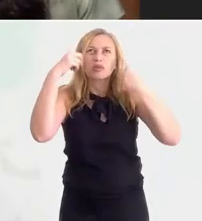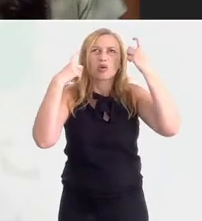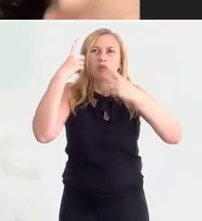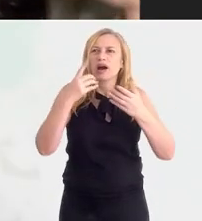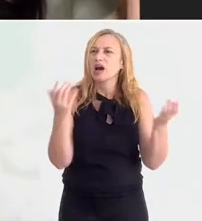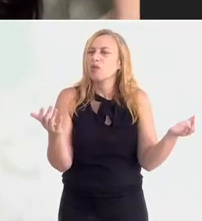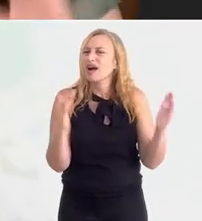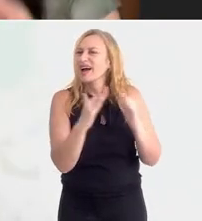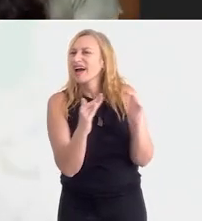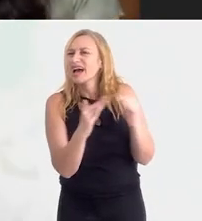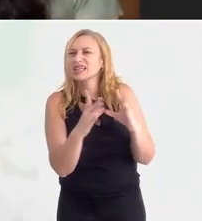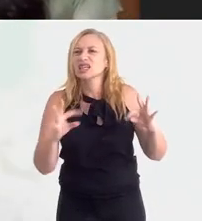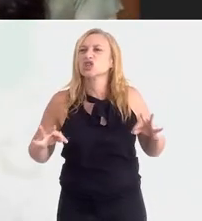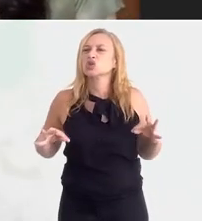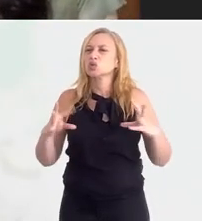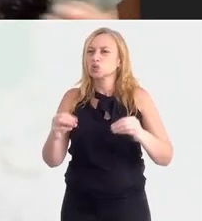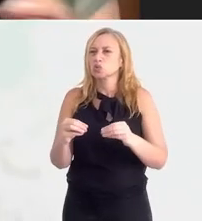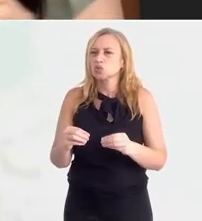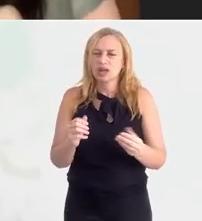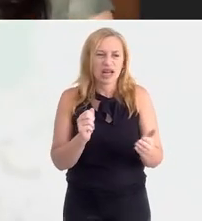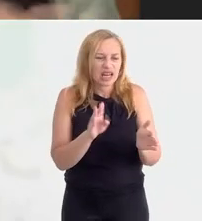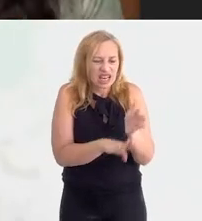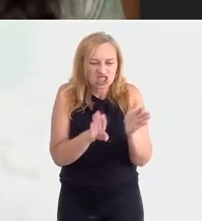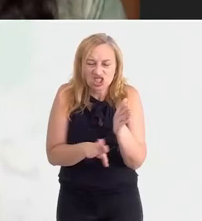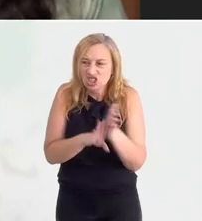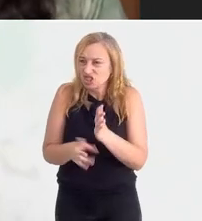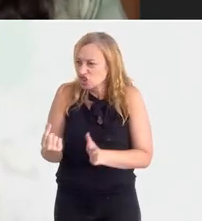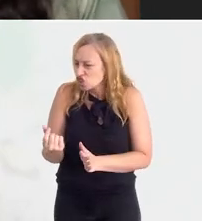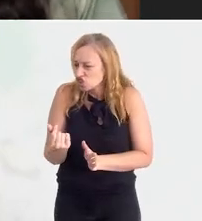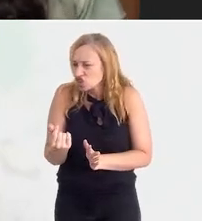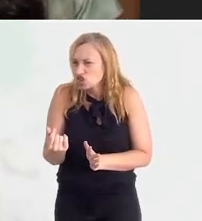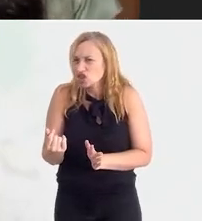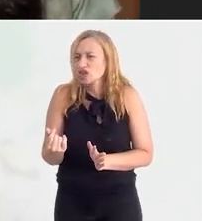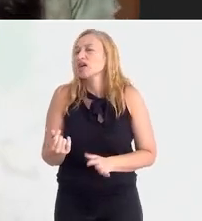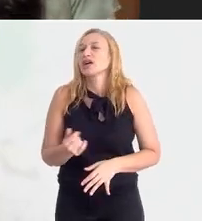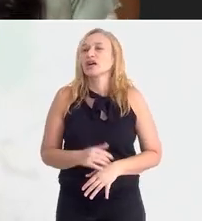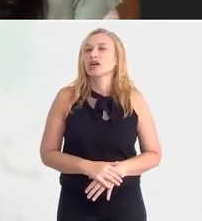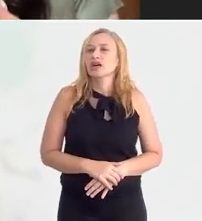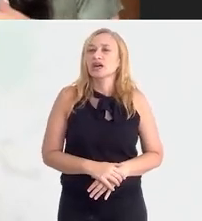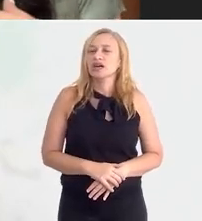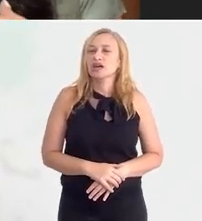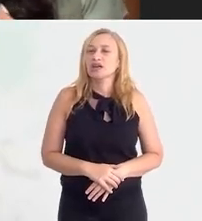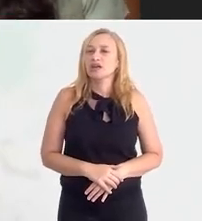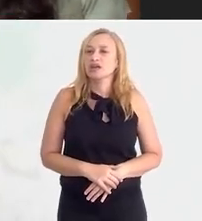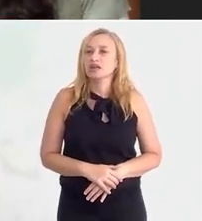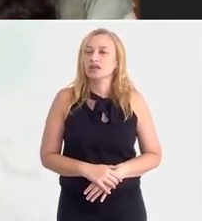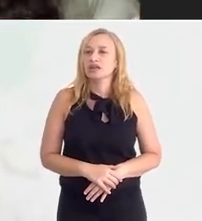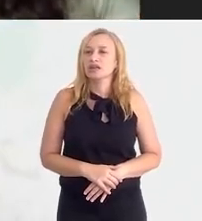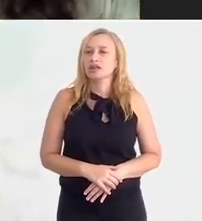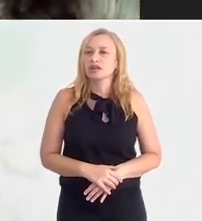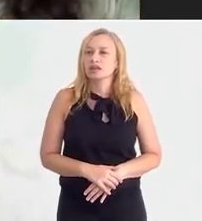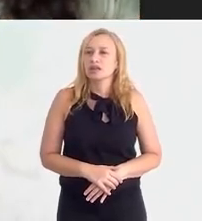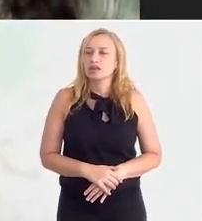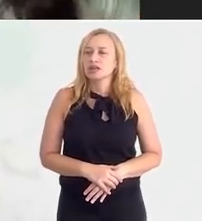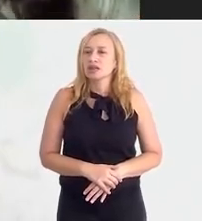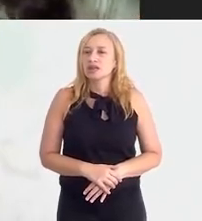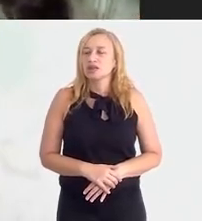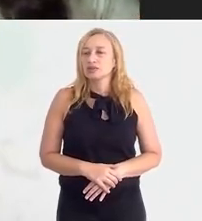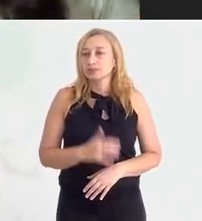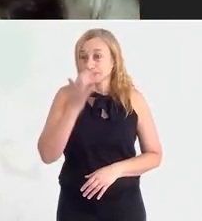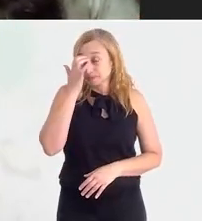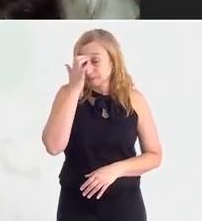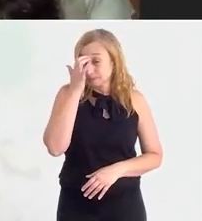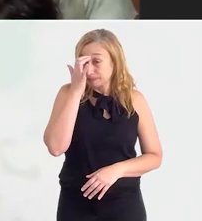casa. E aí tudo dela e aí ela gasta muito dinheiro com isso e é assim, é uma loucura. E aí